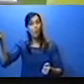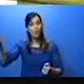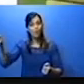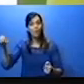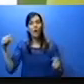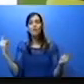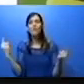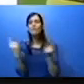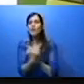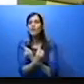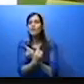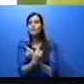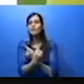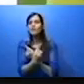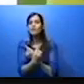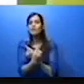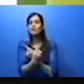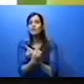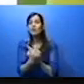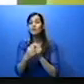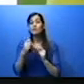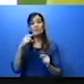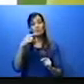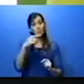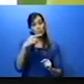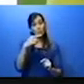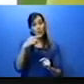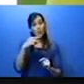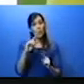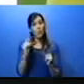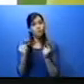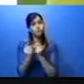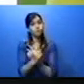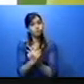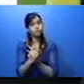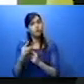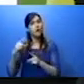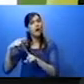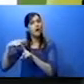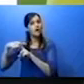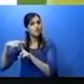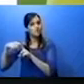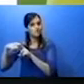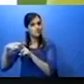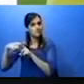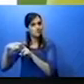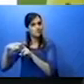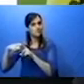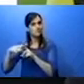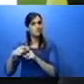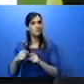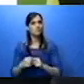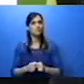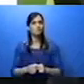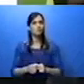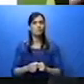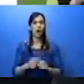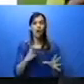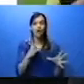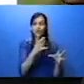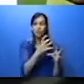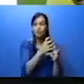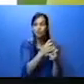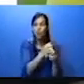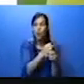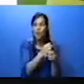subtração? Adição. Então, se eu fizer daqui para cá, somando esses dois, eu tenho que